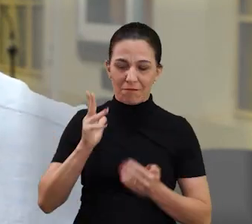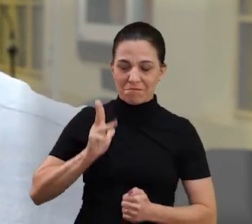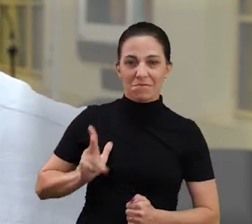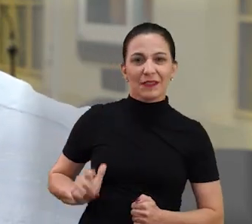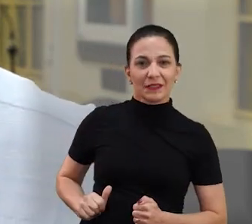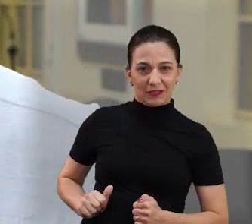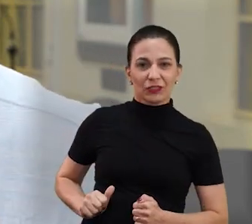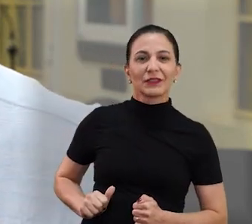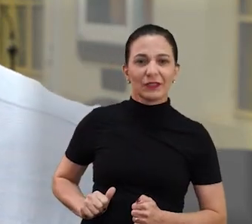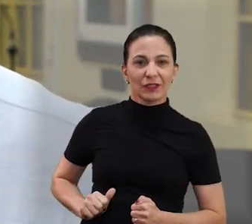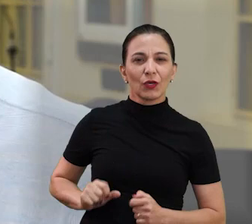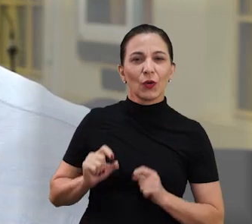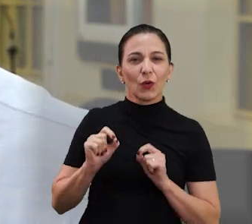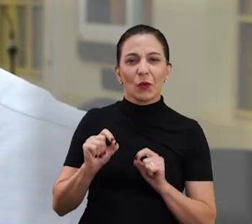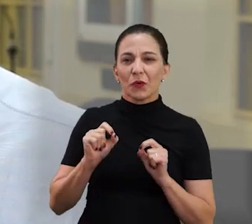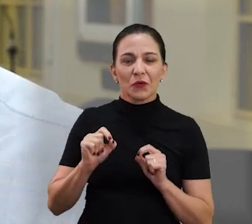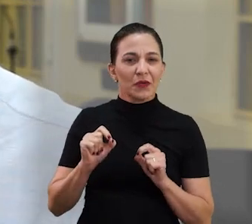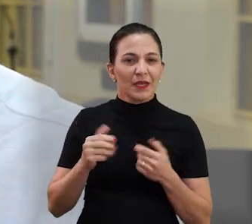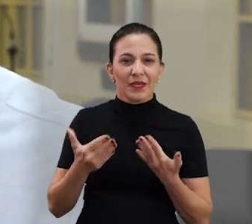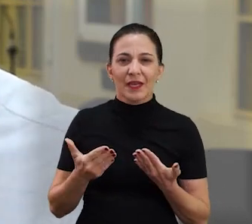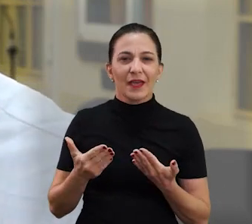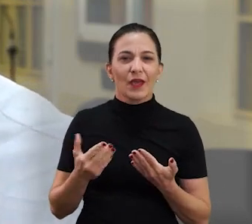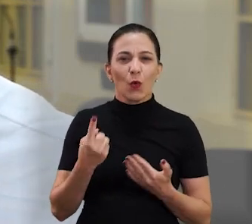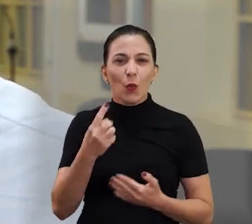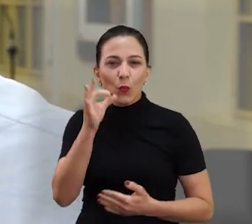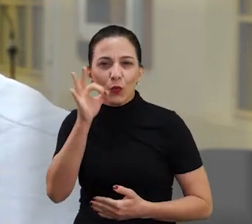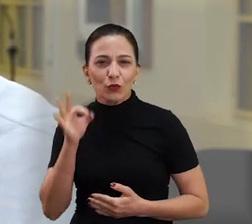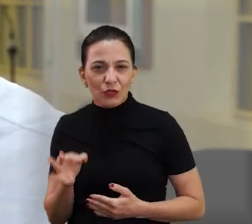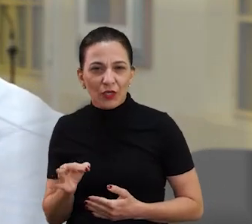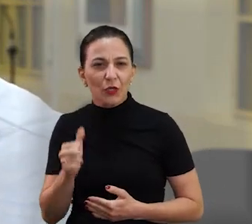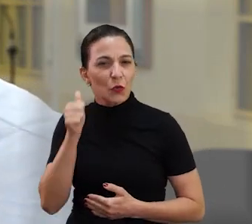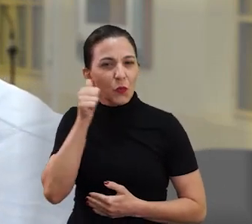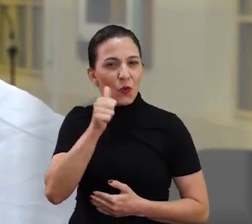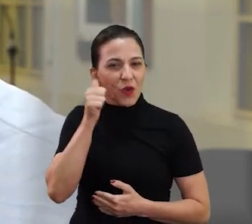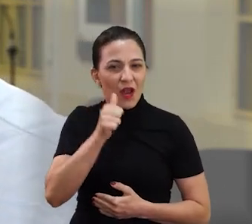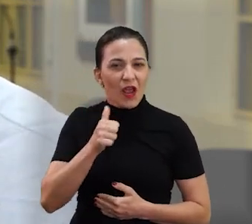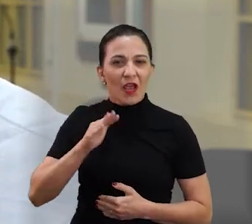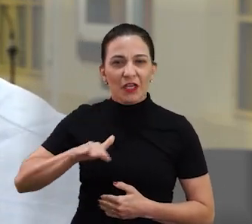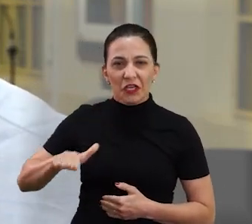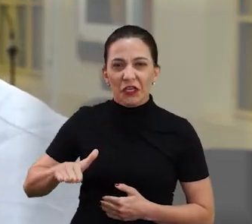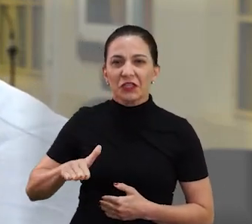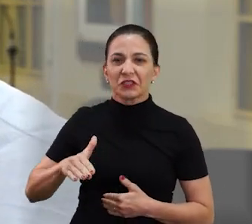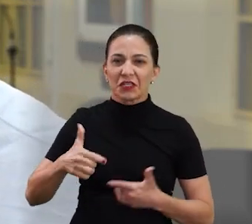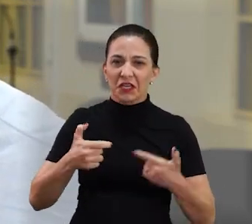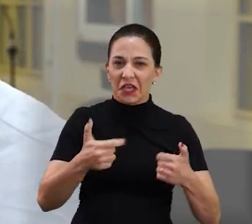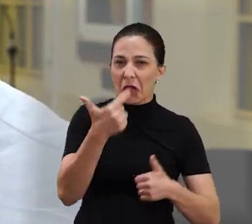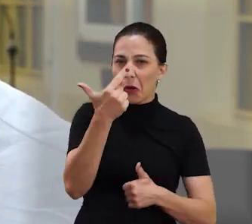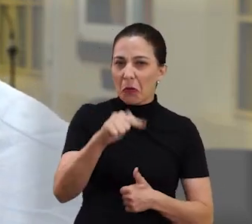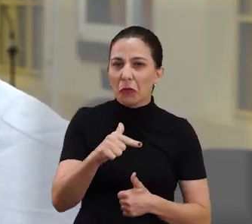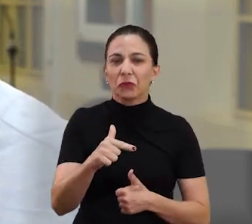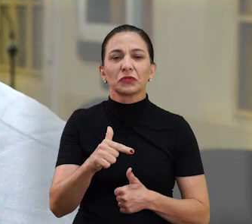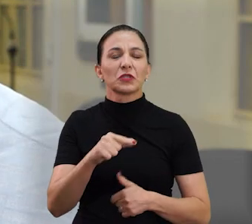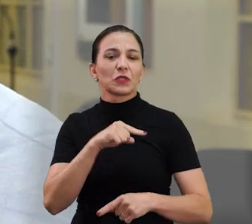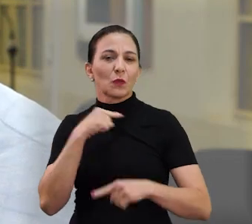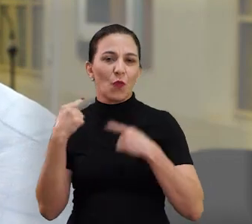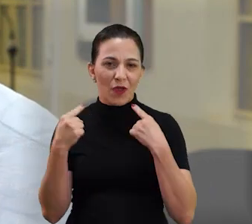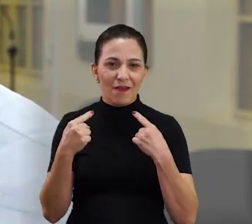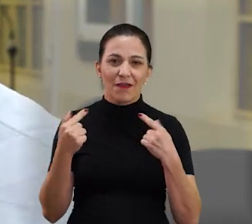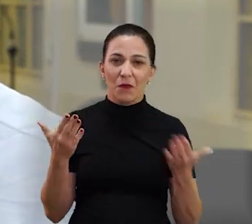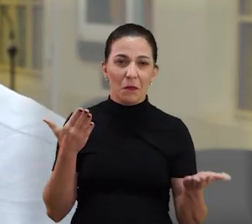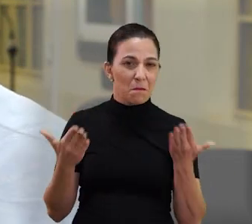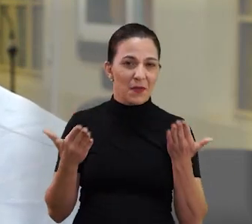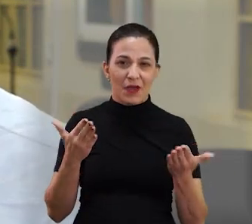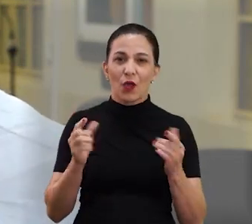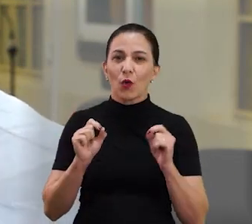seja superando em no máximo no máximo que são sempre 1% de mulheres e crianças mortas em outras guerras convencionais isso quer dizer que